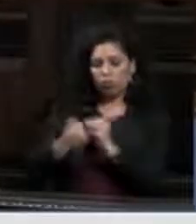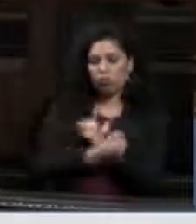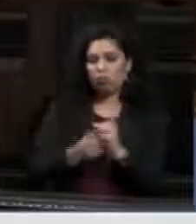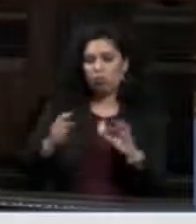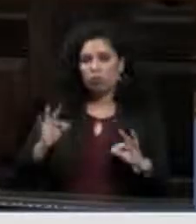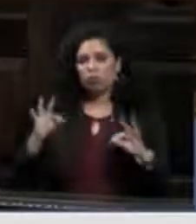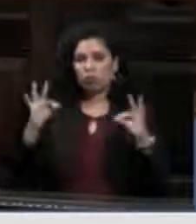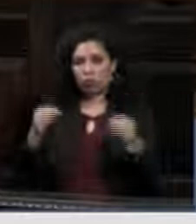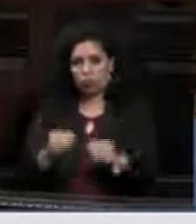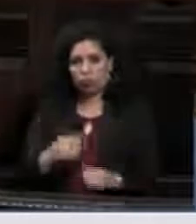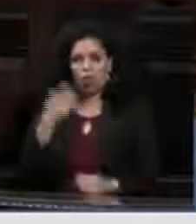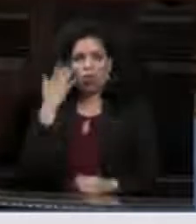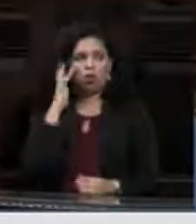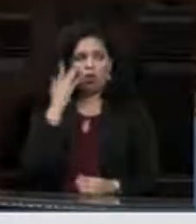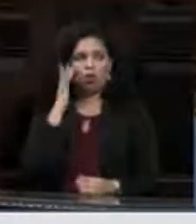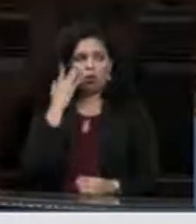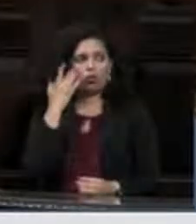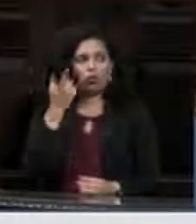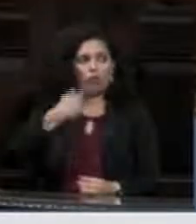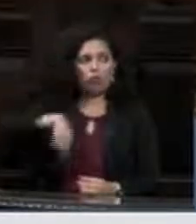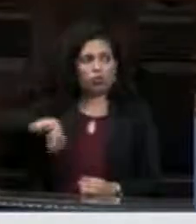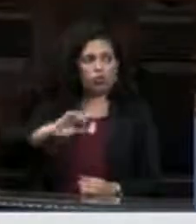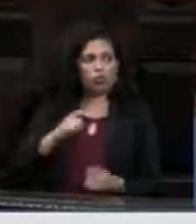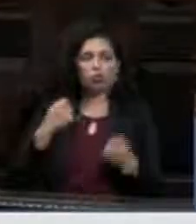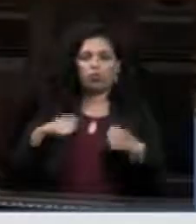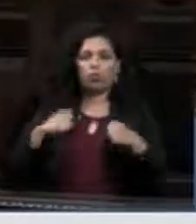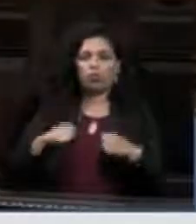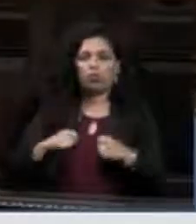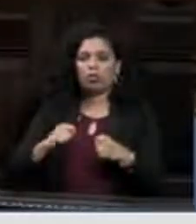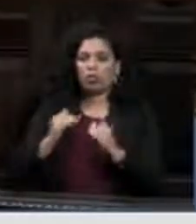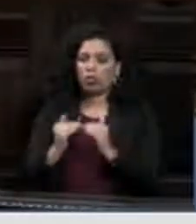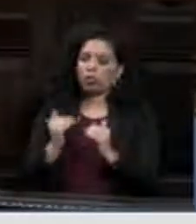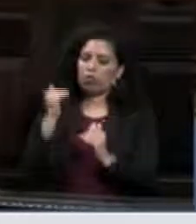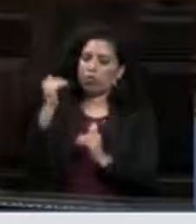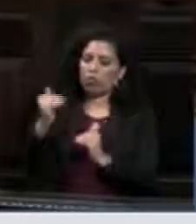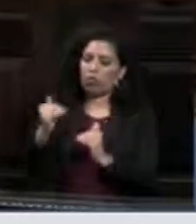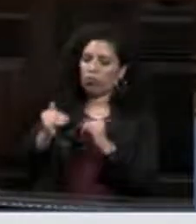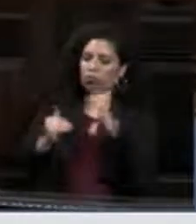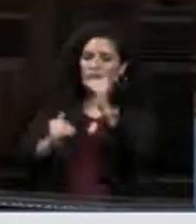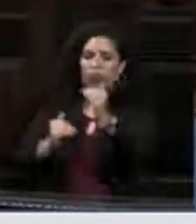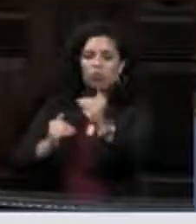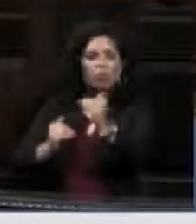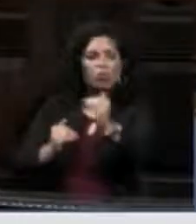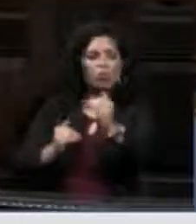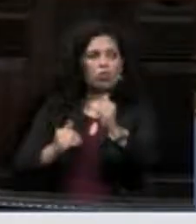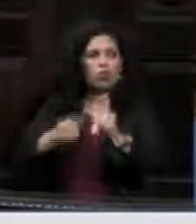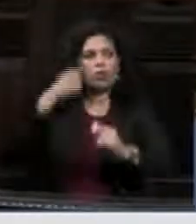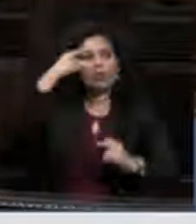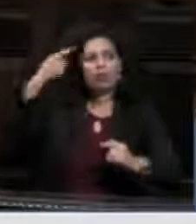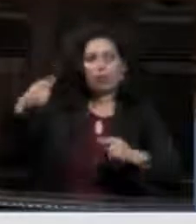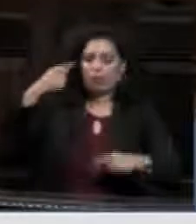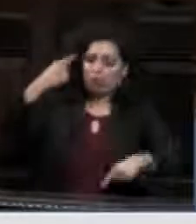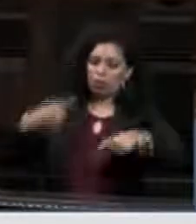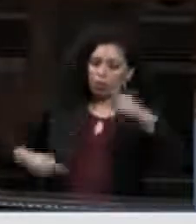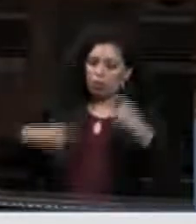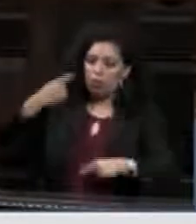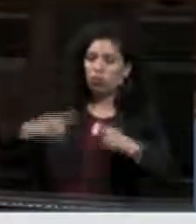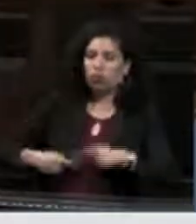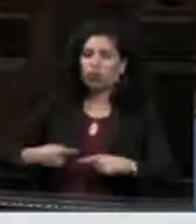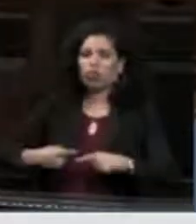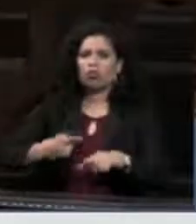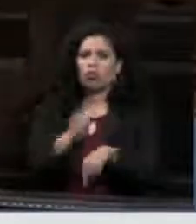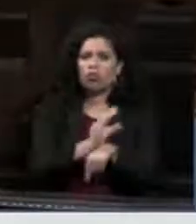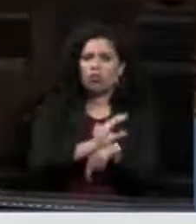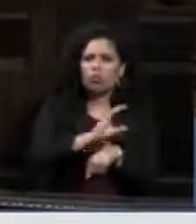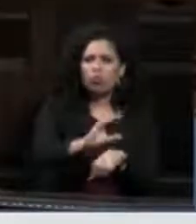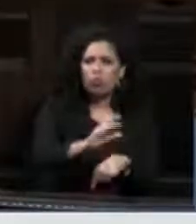Acho que a gente tem que avançar nessa casa numa discussão para se limitar o teto constitucional do conjunto